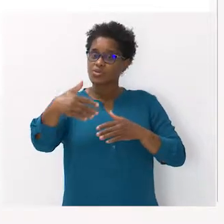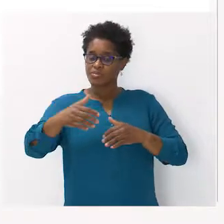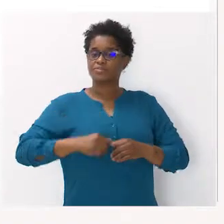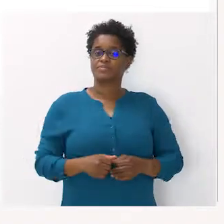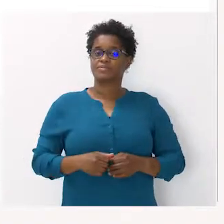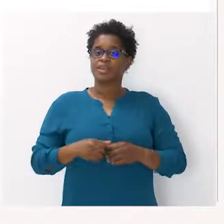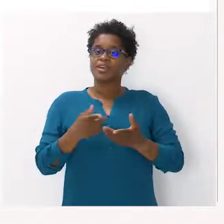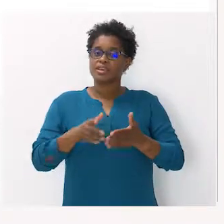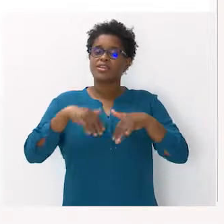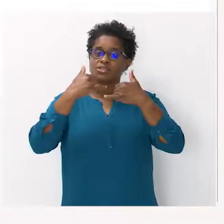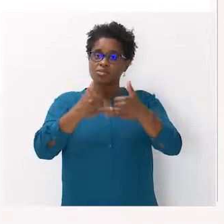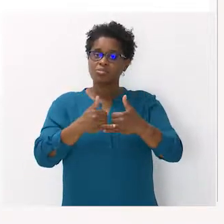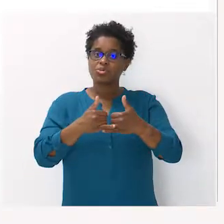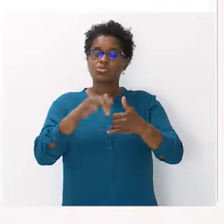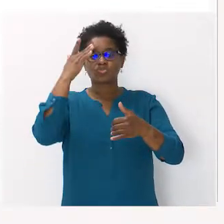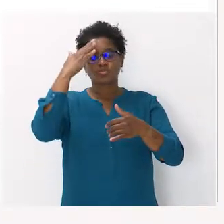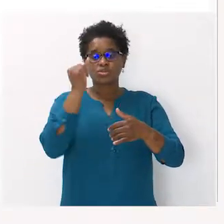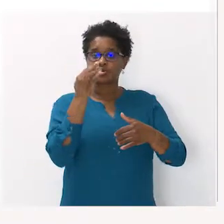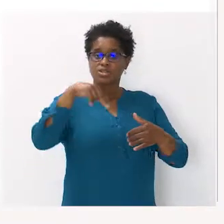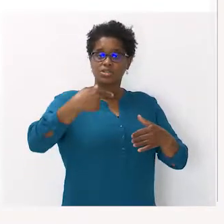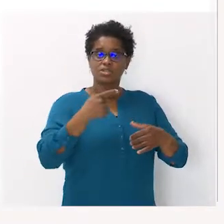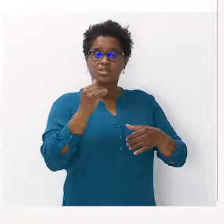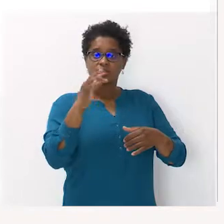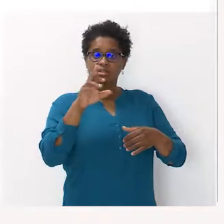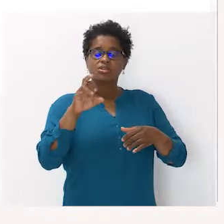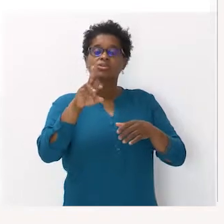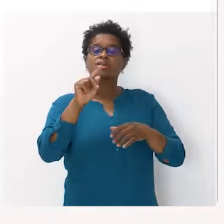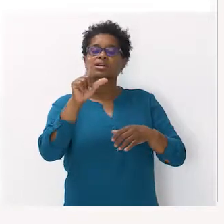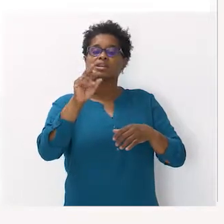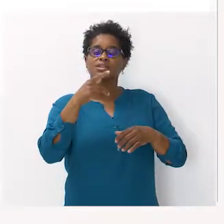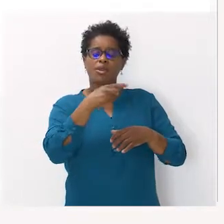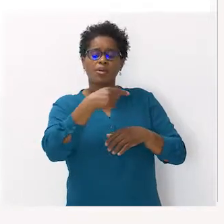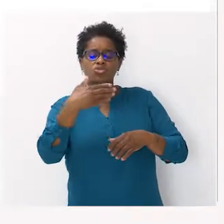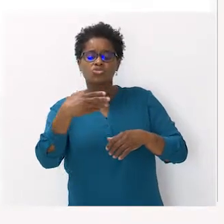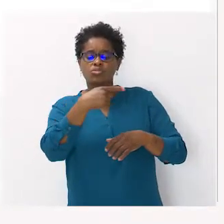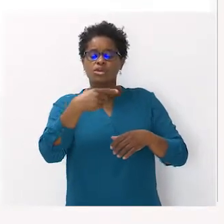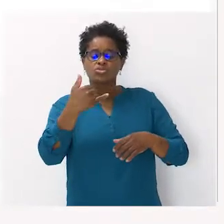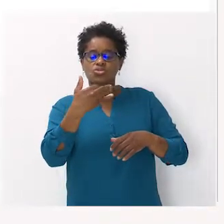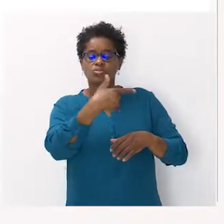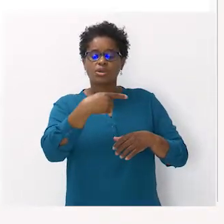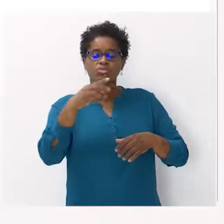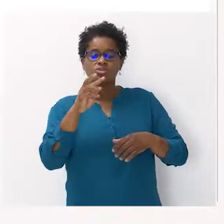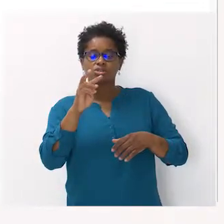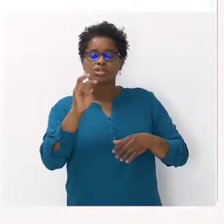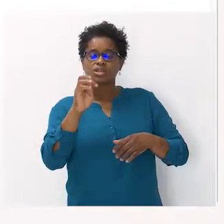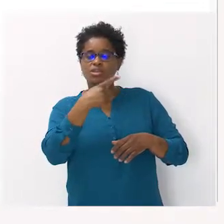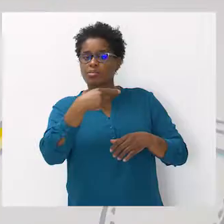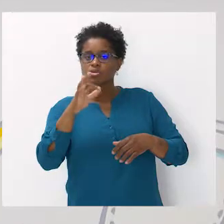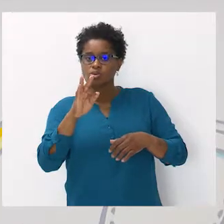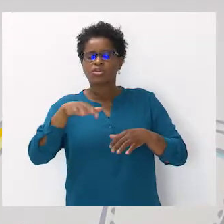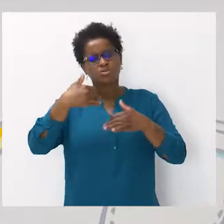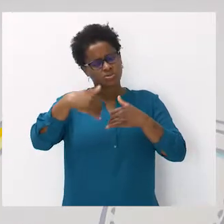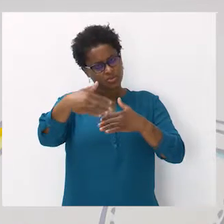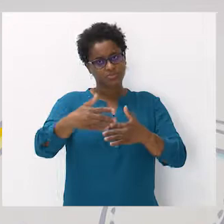por diante. Depois os números inteiros negativos, menos 1, menos 2, menos 3, menos 4 e assim por diante.